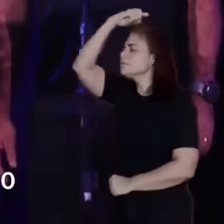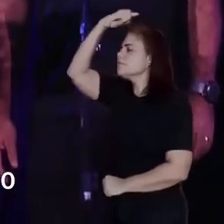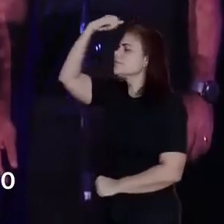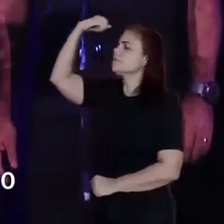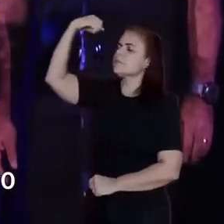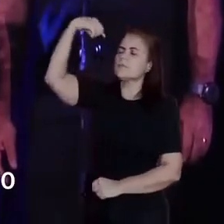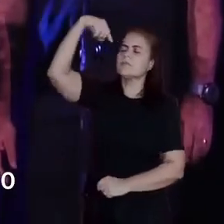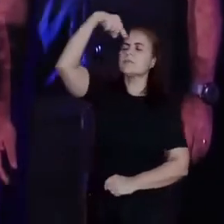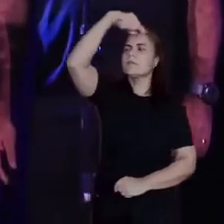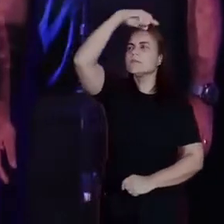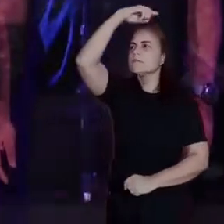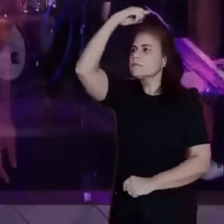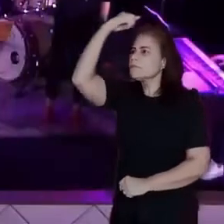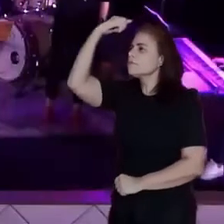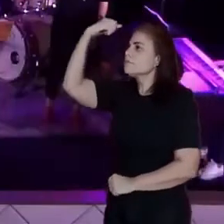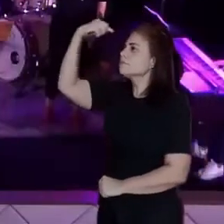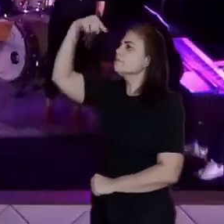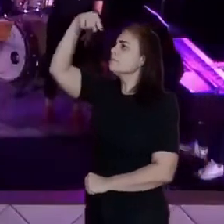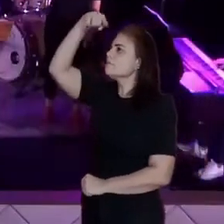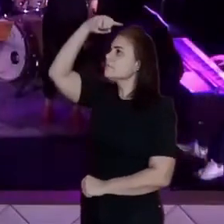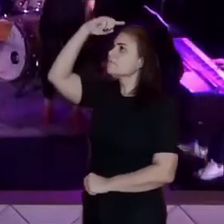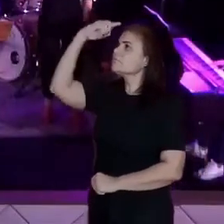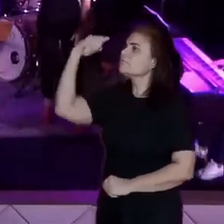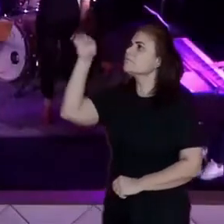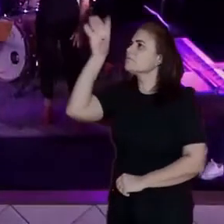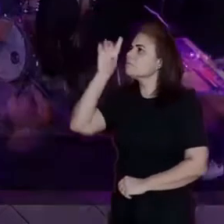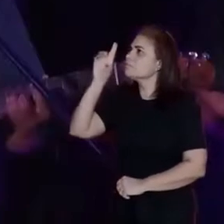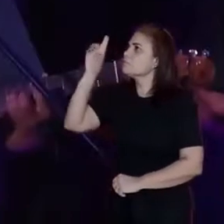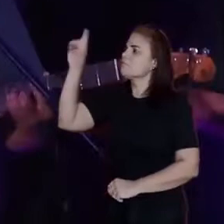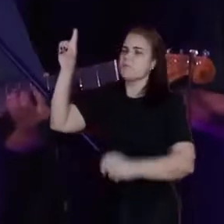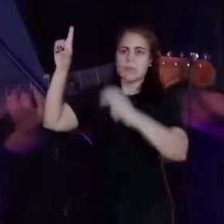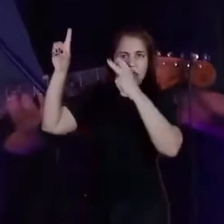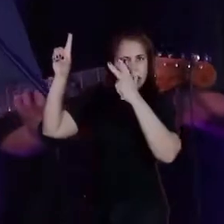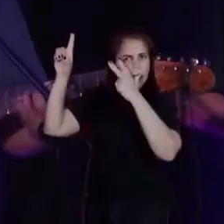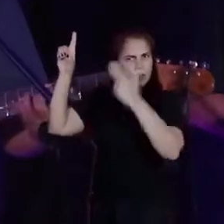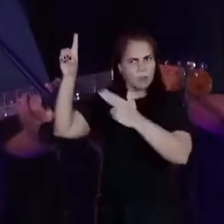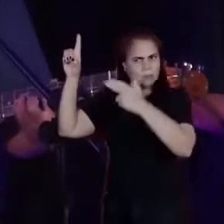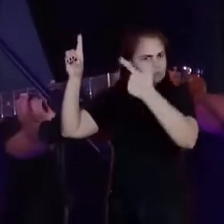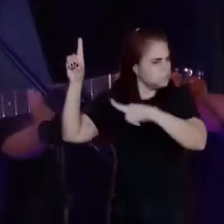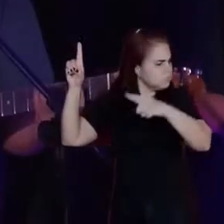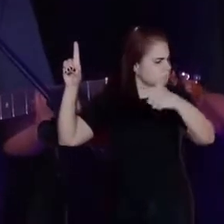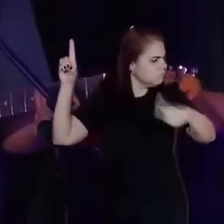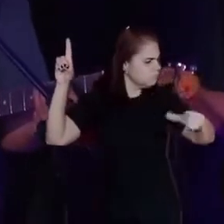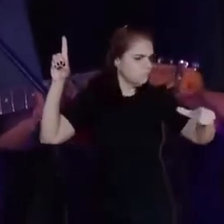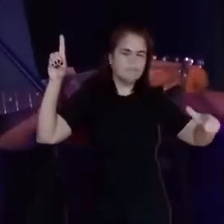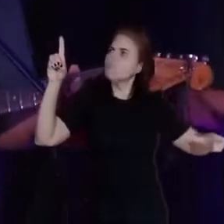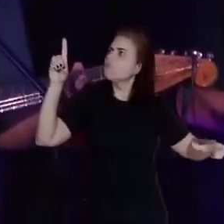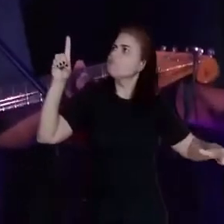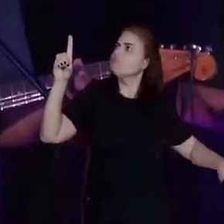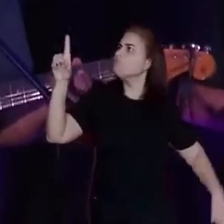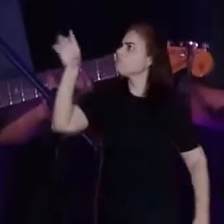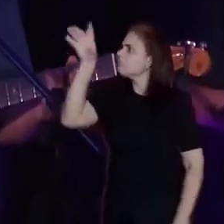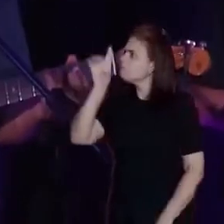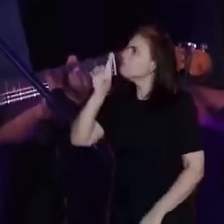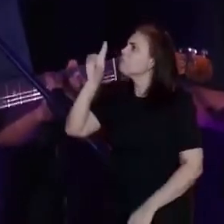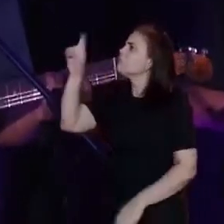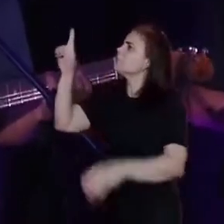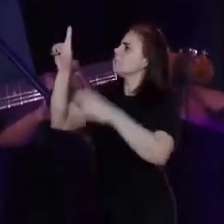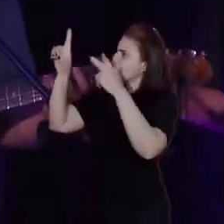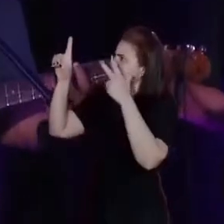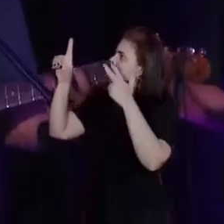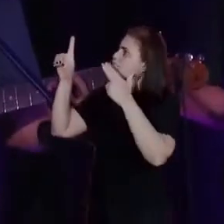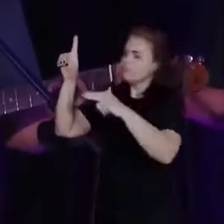tu e não há outro povo tu cavalo